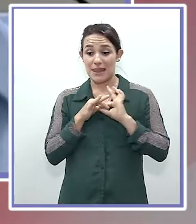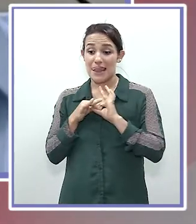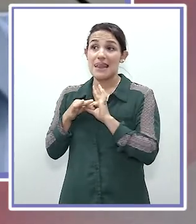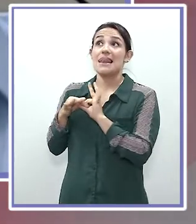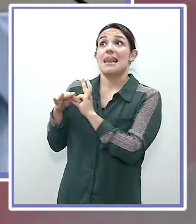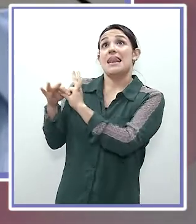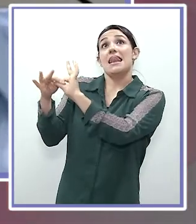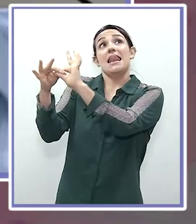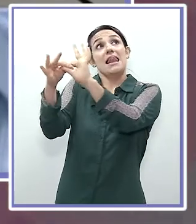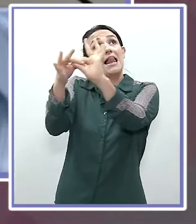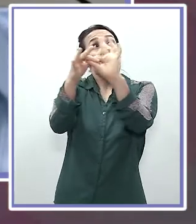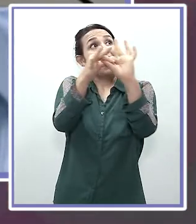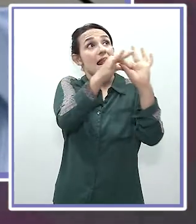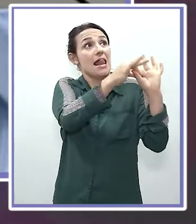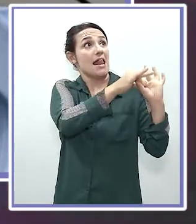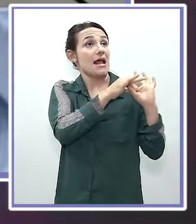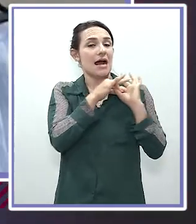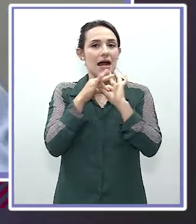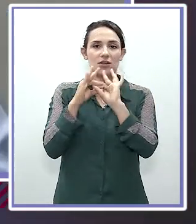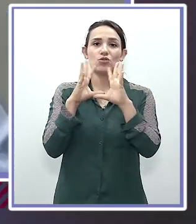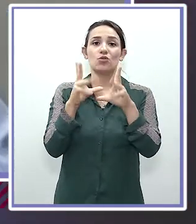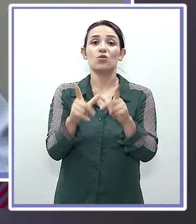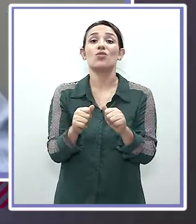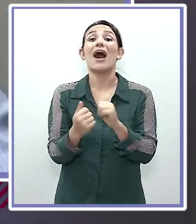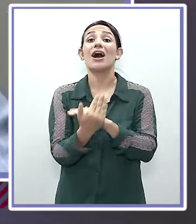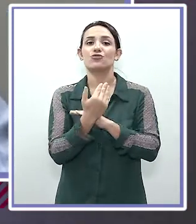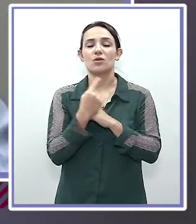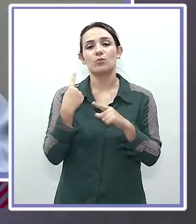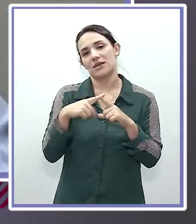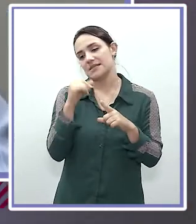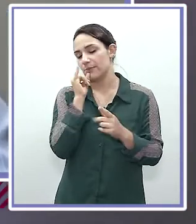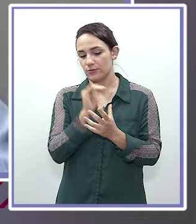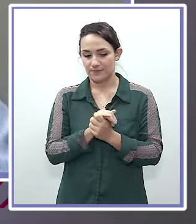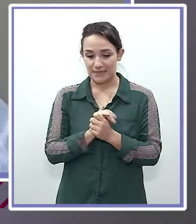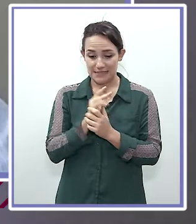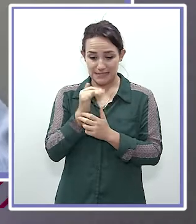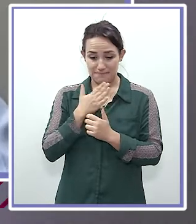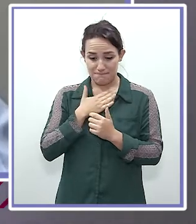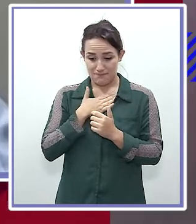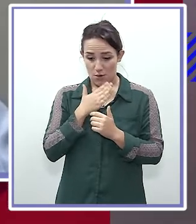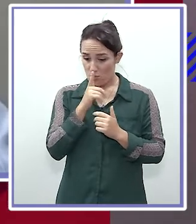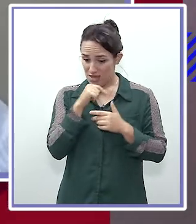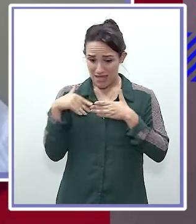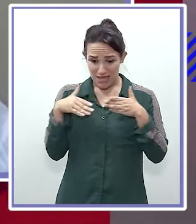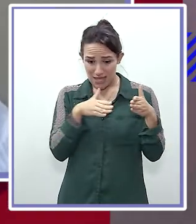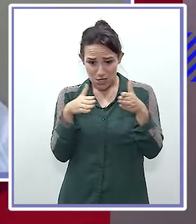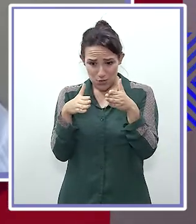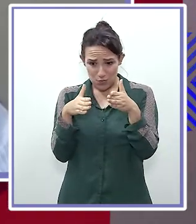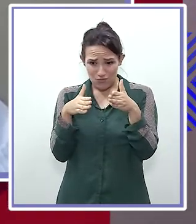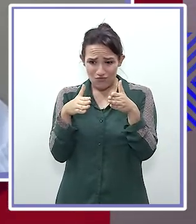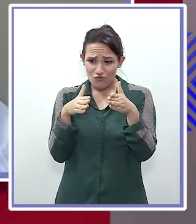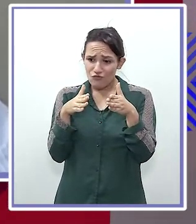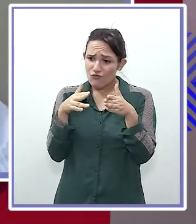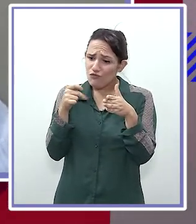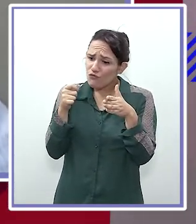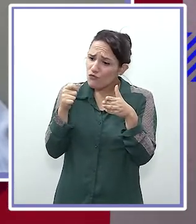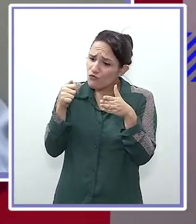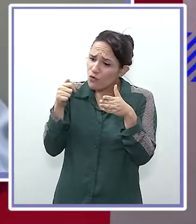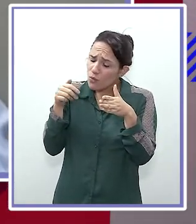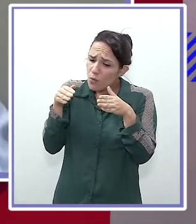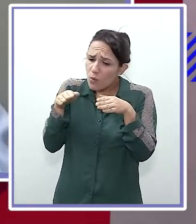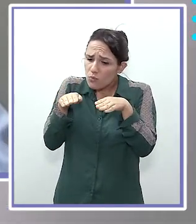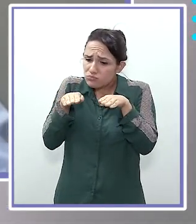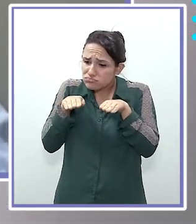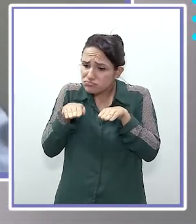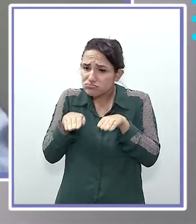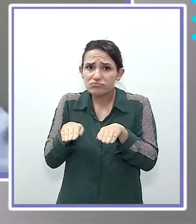interligado possibilita para nós que quando a bacia do rio da nossa região está com um nível mais baixo,